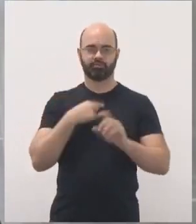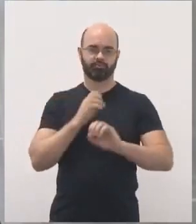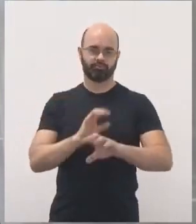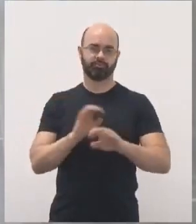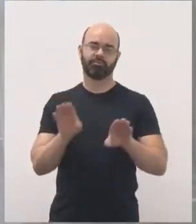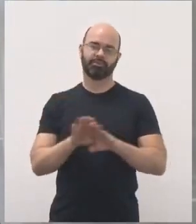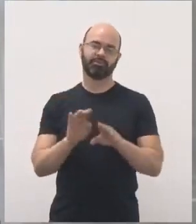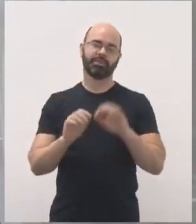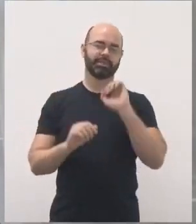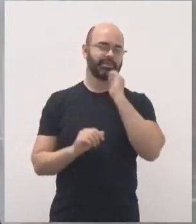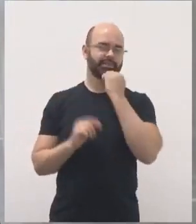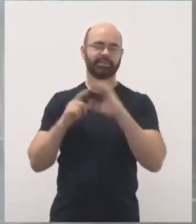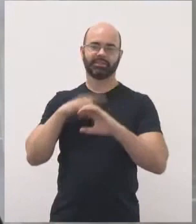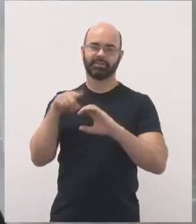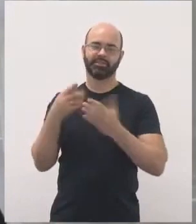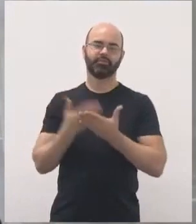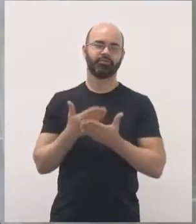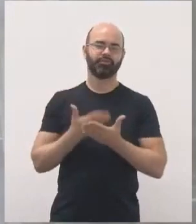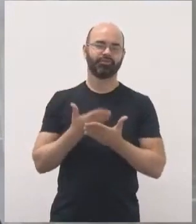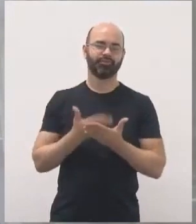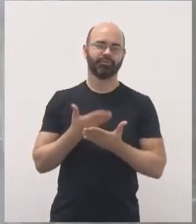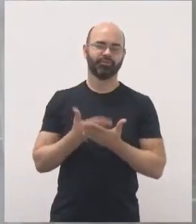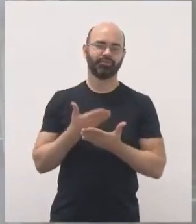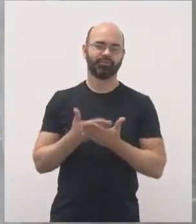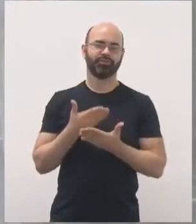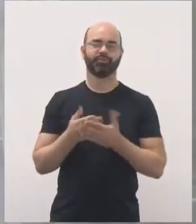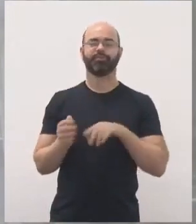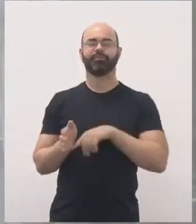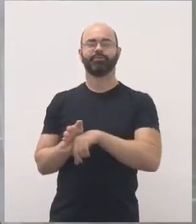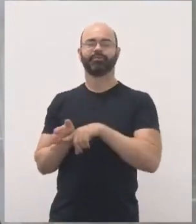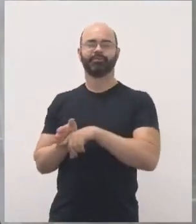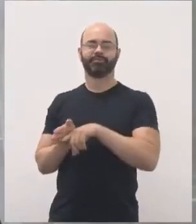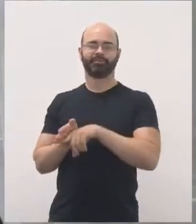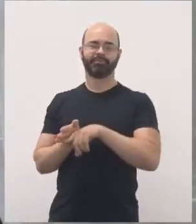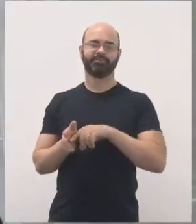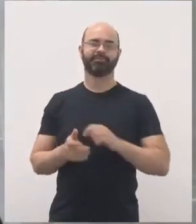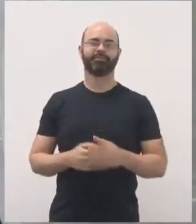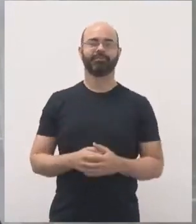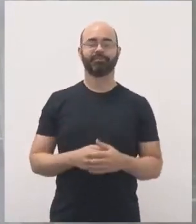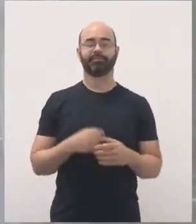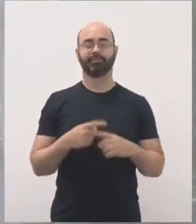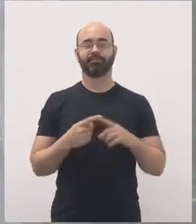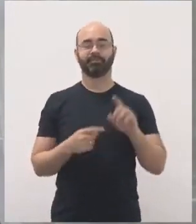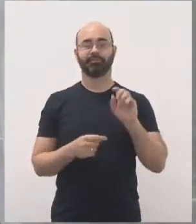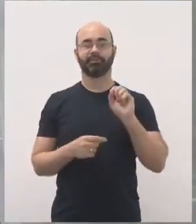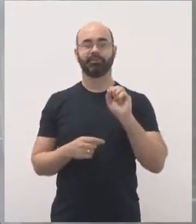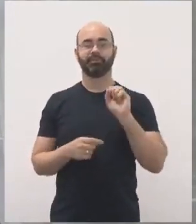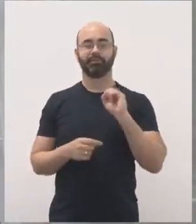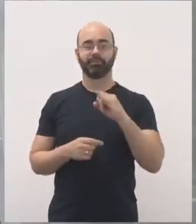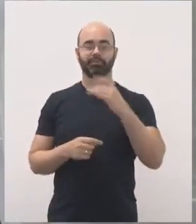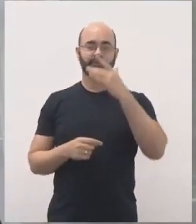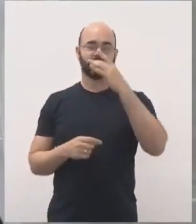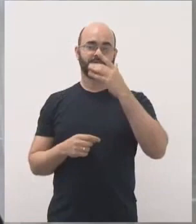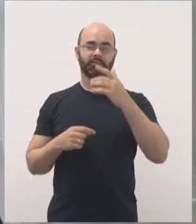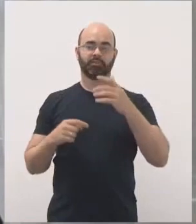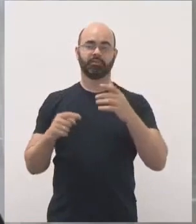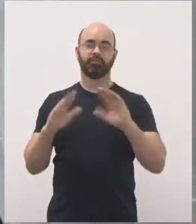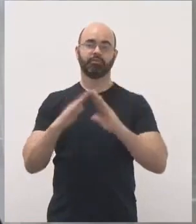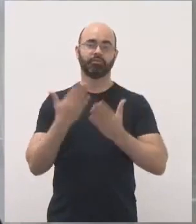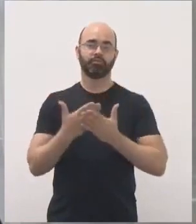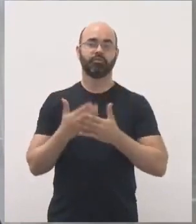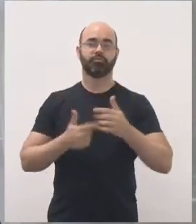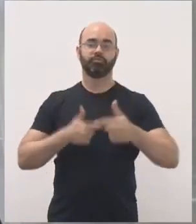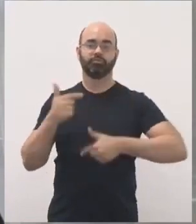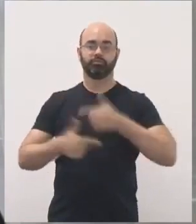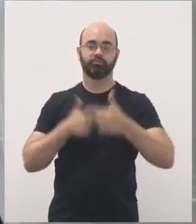na ciência, nos estudos, que tem mostrado, né, que quando a escola exerce, né, esse papel de acolhimento